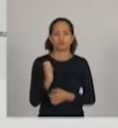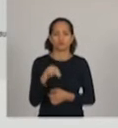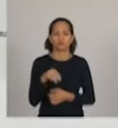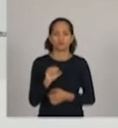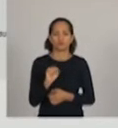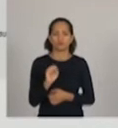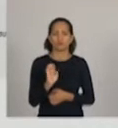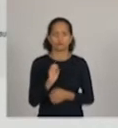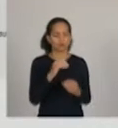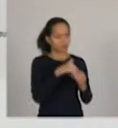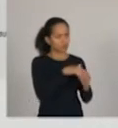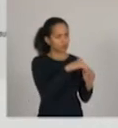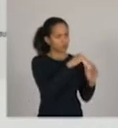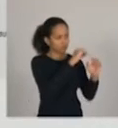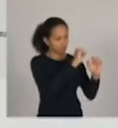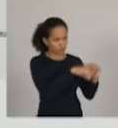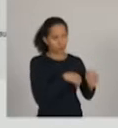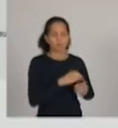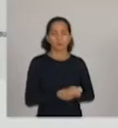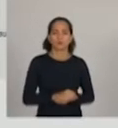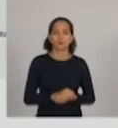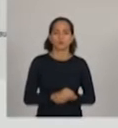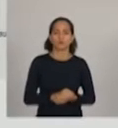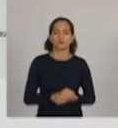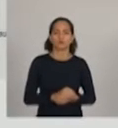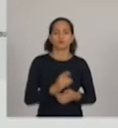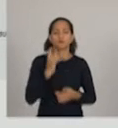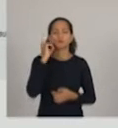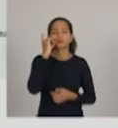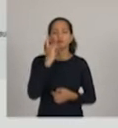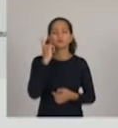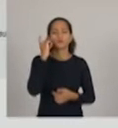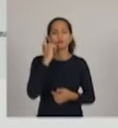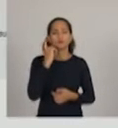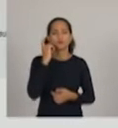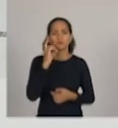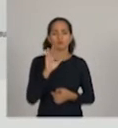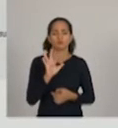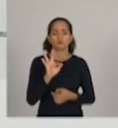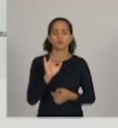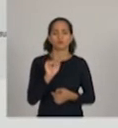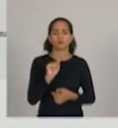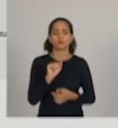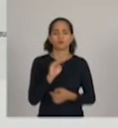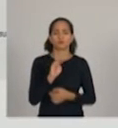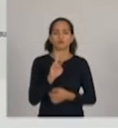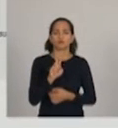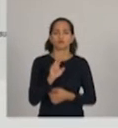Presidente, pela aprovação, posso ser isso. Como vota o deputado Fabrício Gandini?